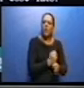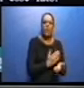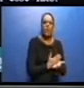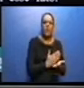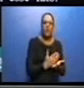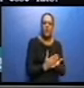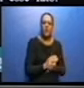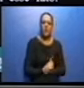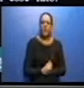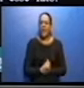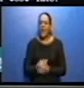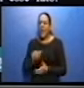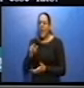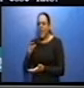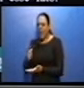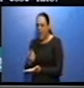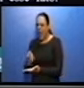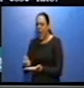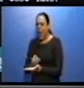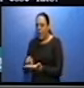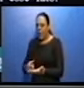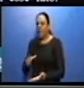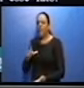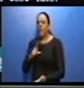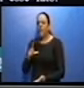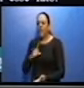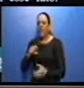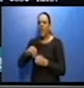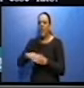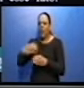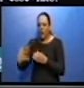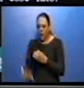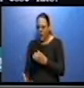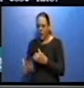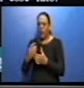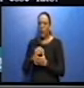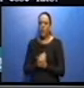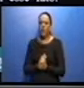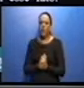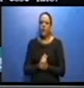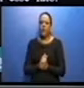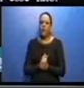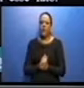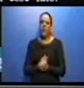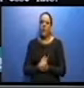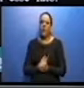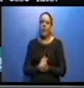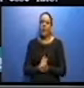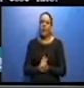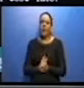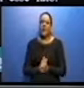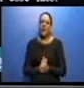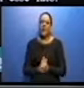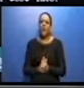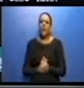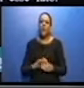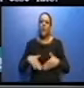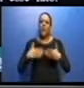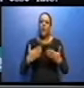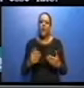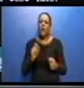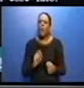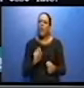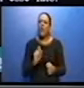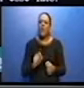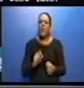vocês podem observar, inclusive é tema da aula de hoje, né? Em que momento que começou a acontecer esse processo, né, no Brasil, o que